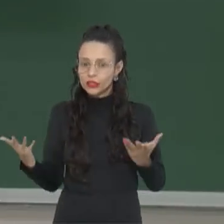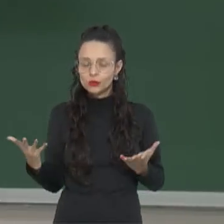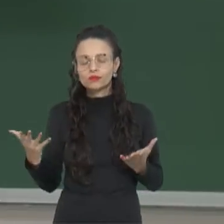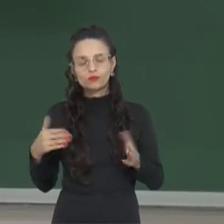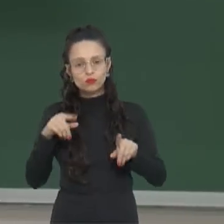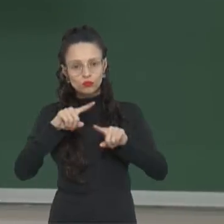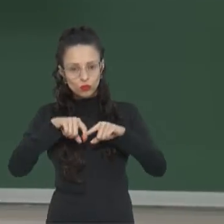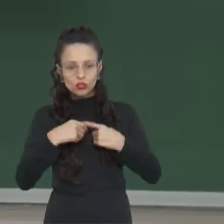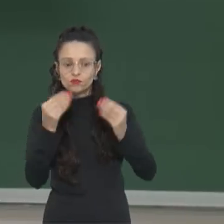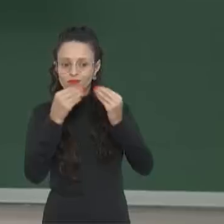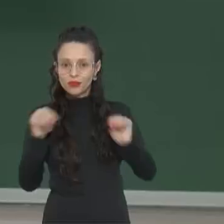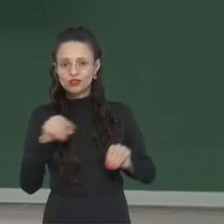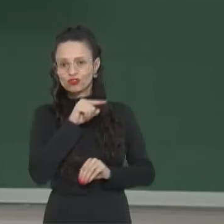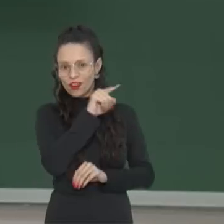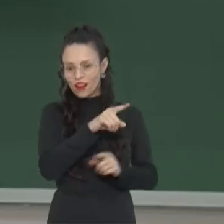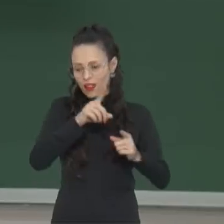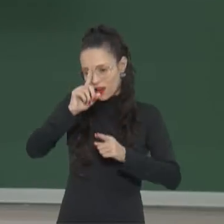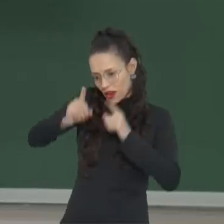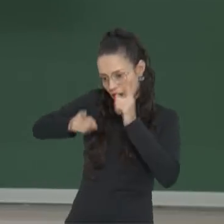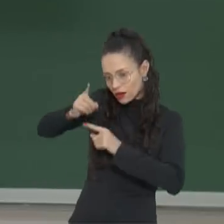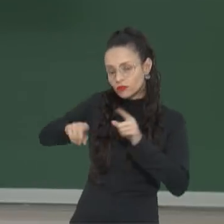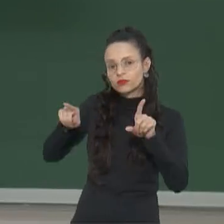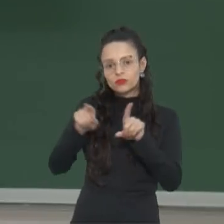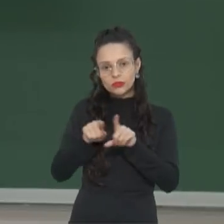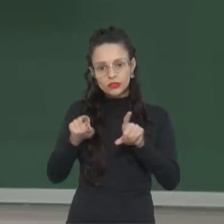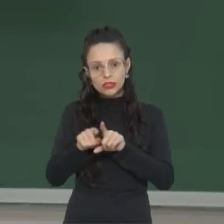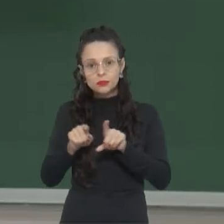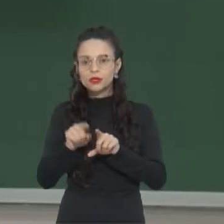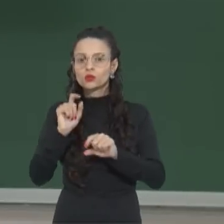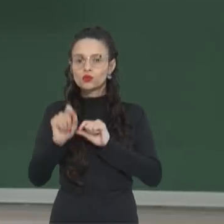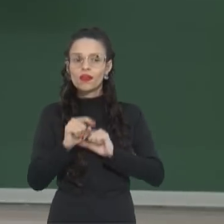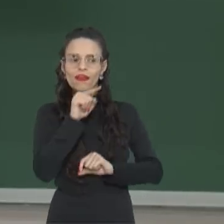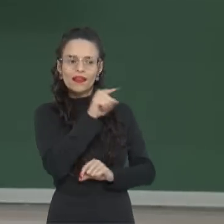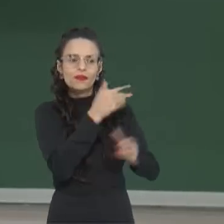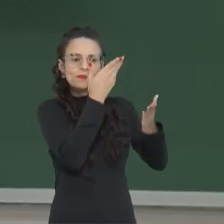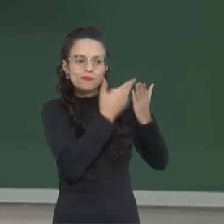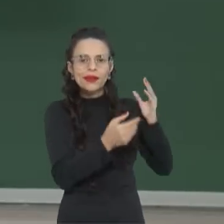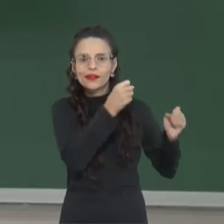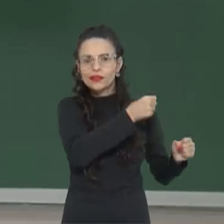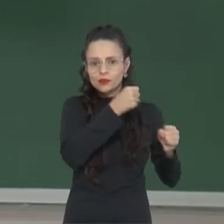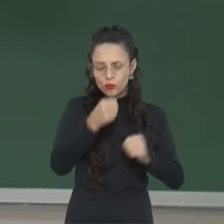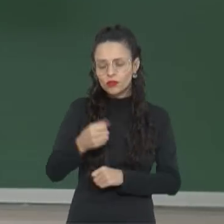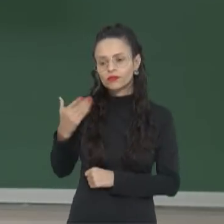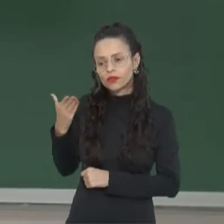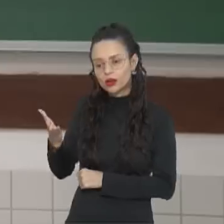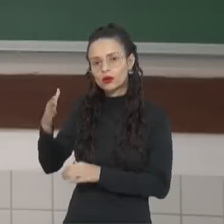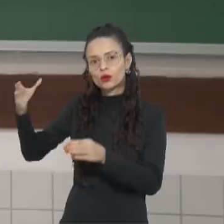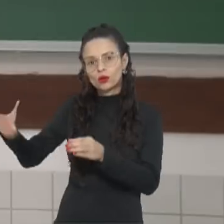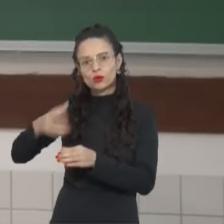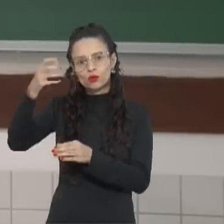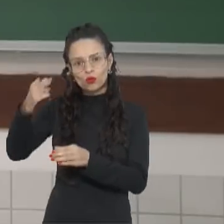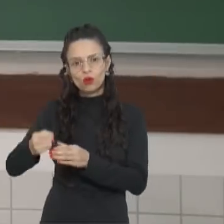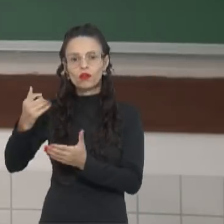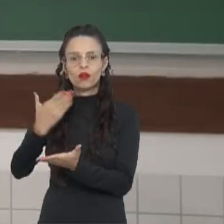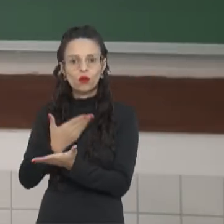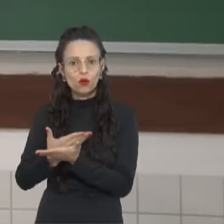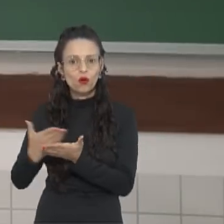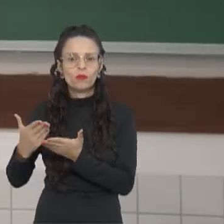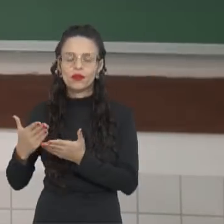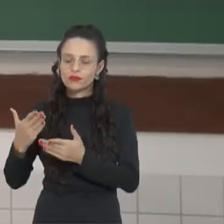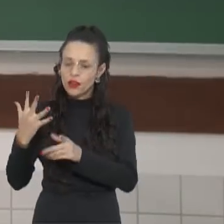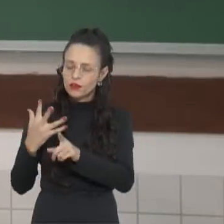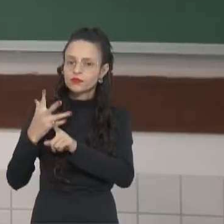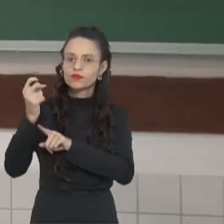europeia. Aliado à perda de poder e prestígio das metrópoles, as colônias então passaram a conseguir